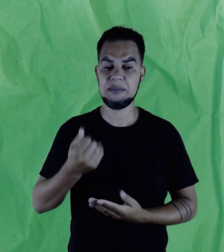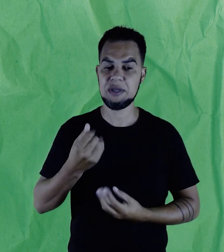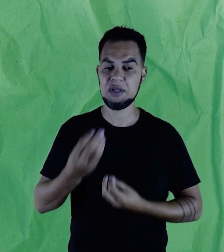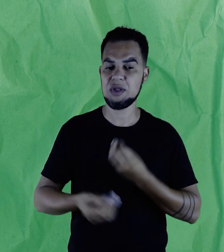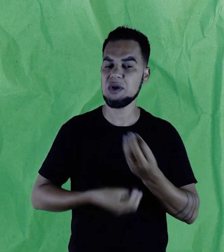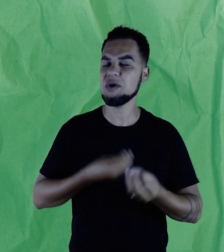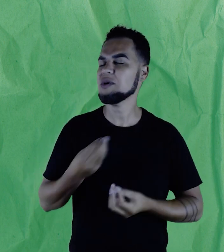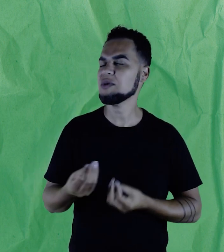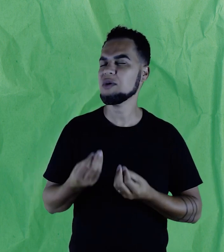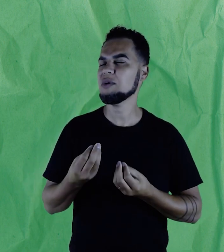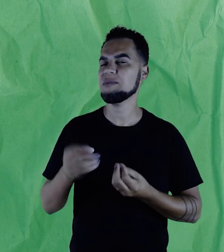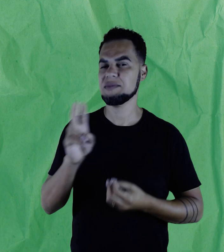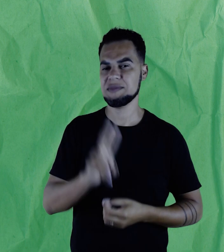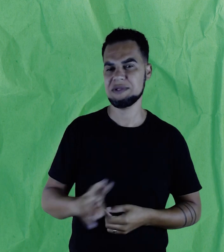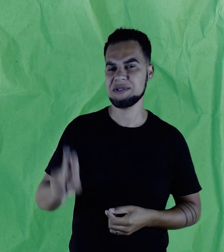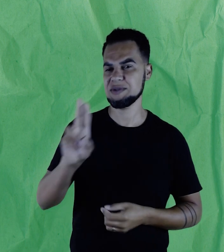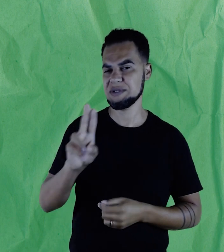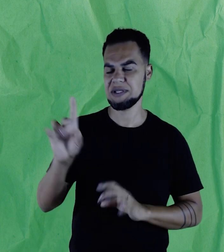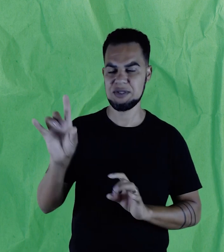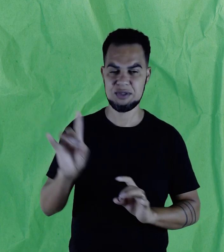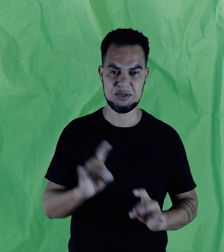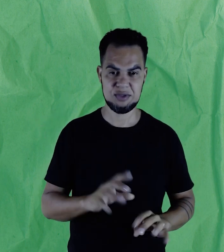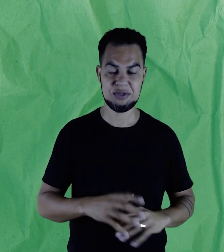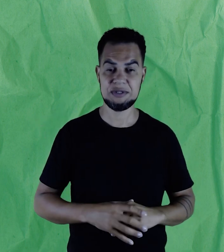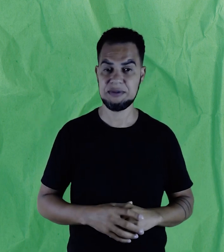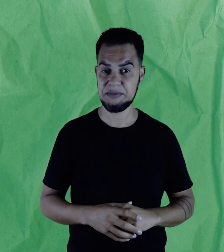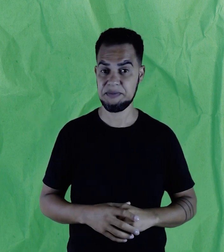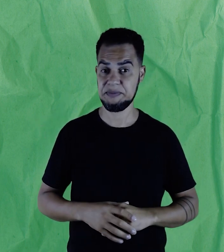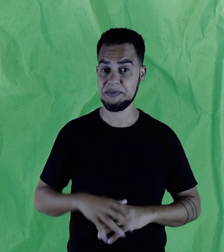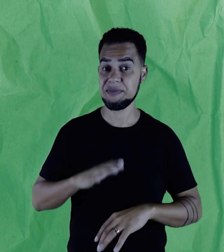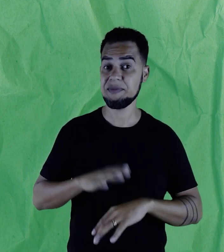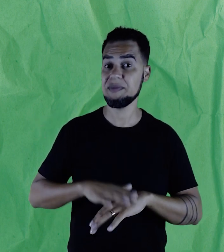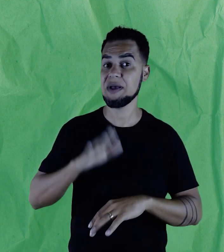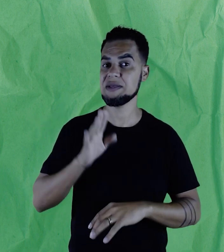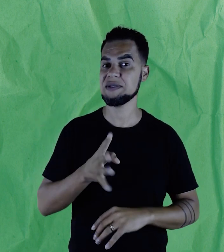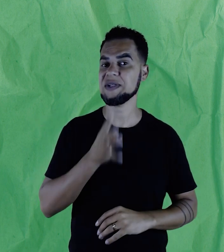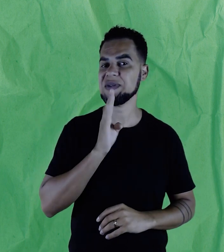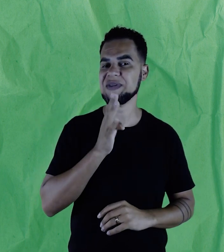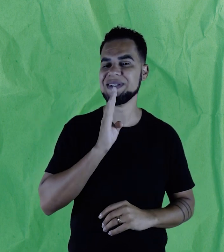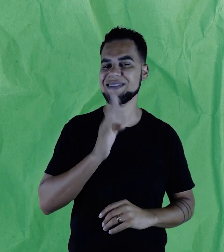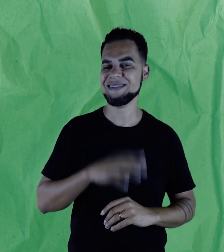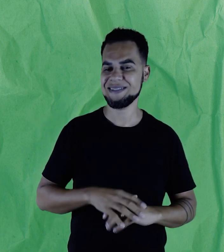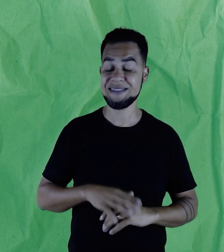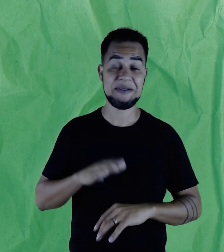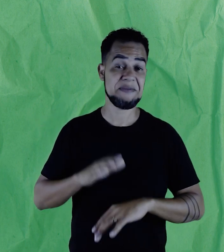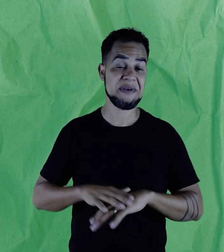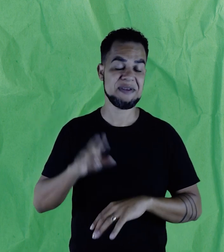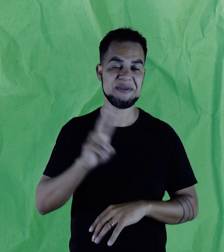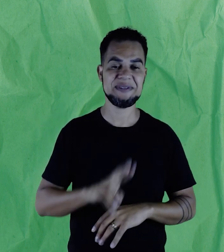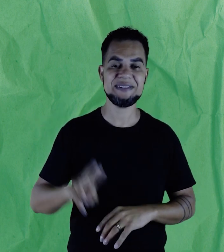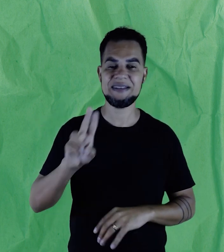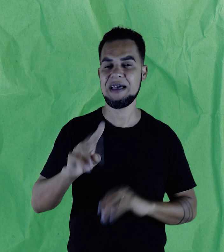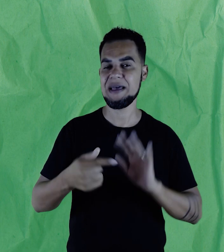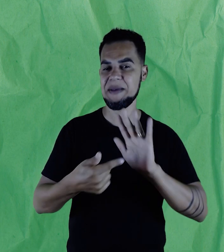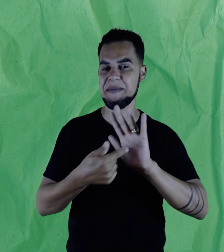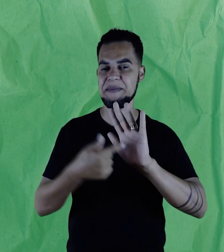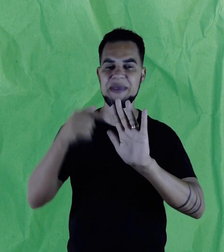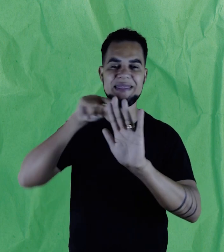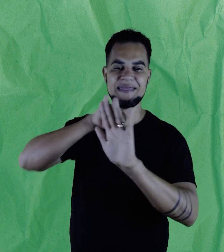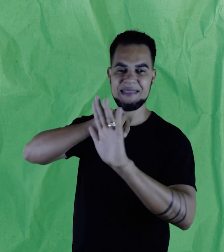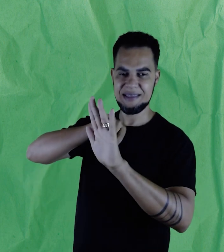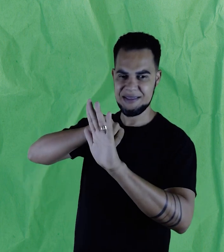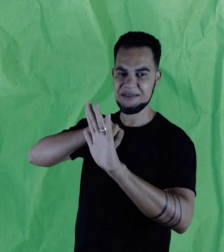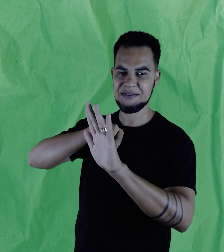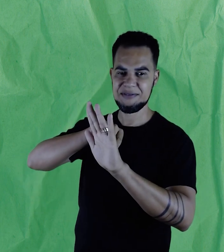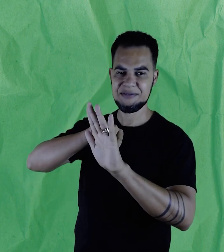elas são aplicadas no dia a dia. Então, a mais conhecida de todas, e acho que a mais usada de todas, é a metáfora,